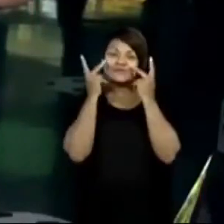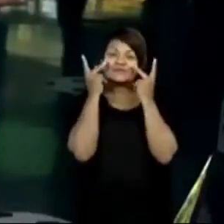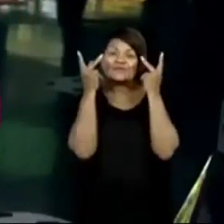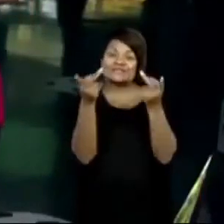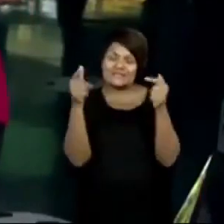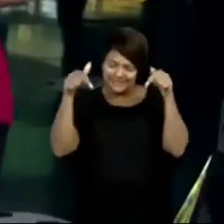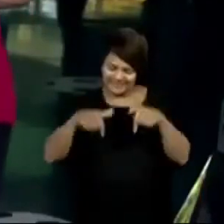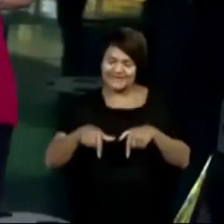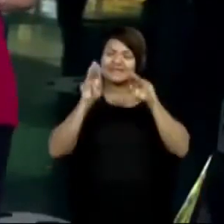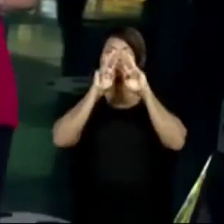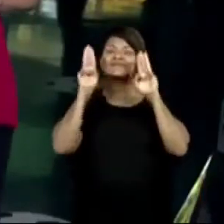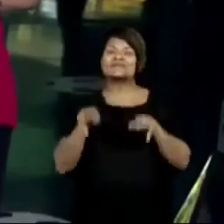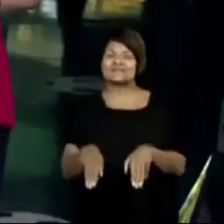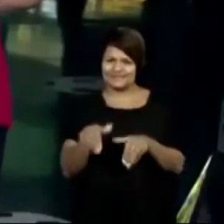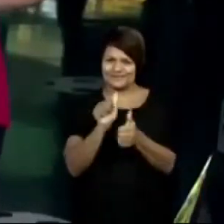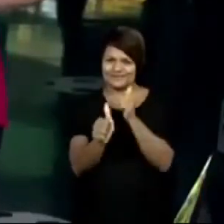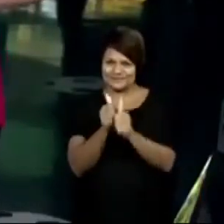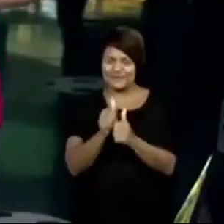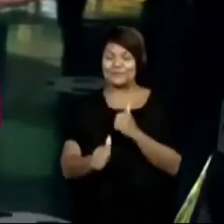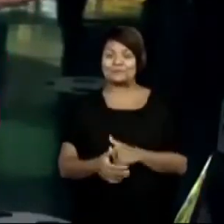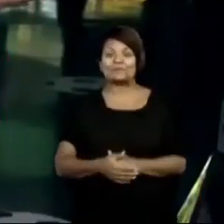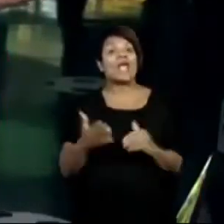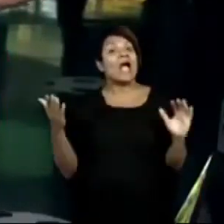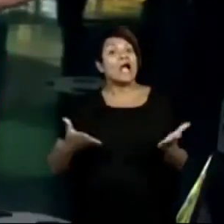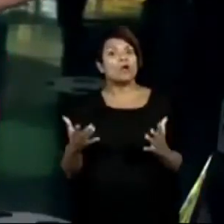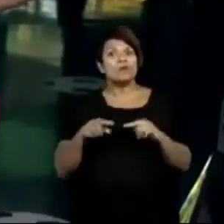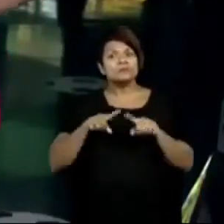aqui no Museu do Futebol. Agora estamos na